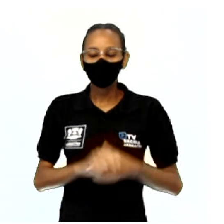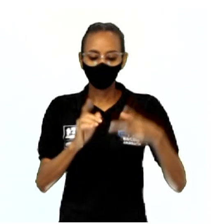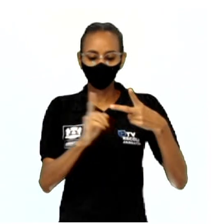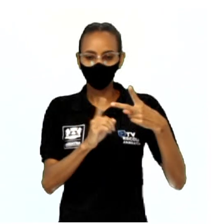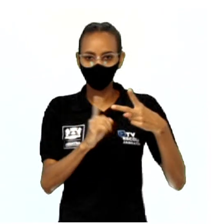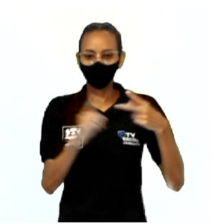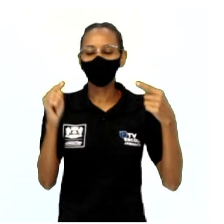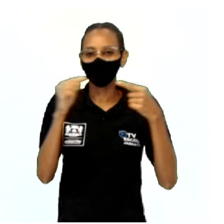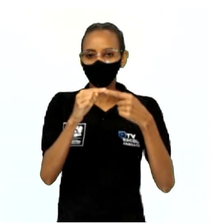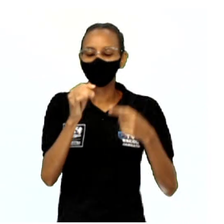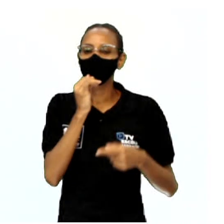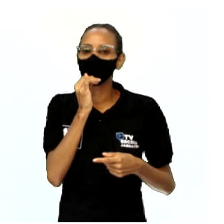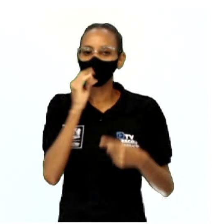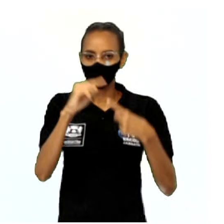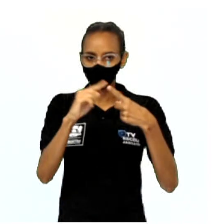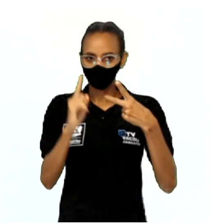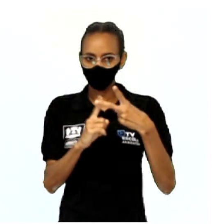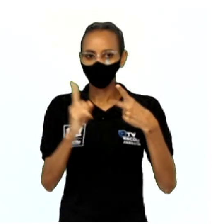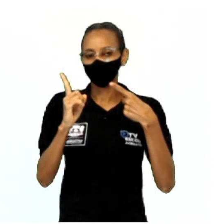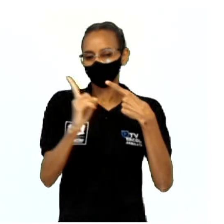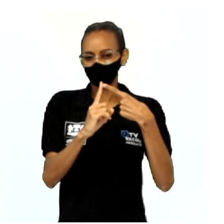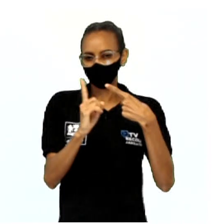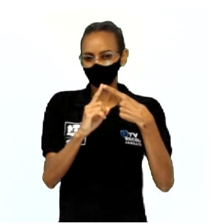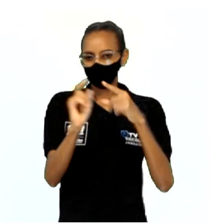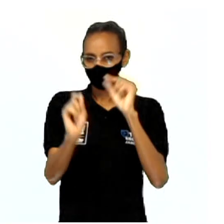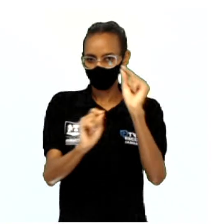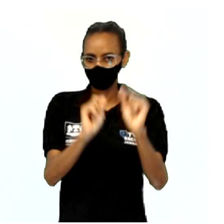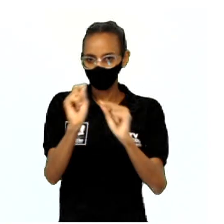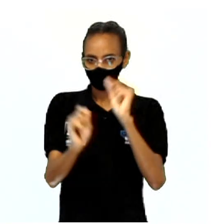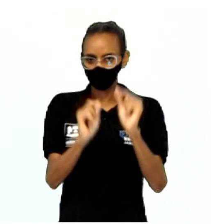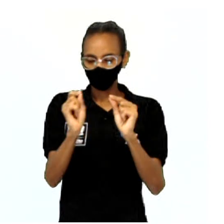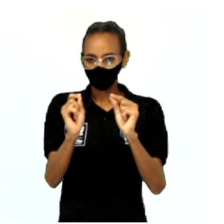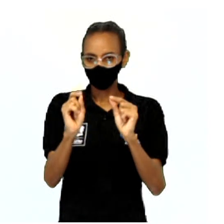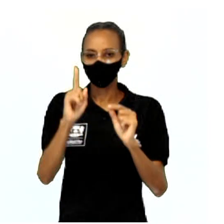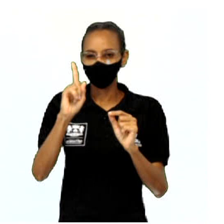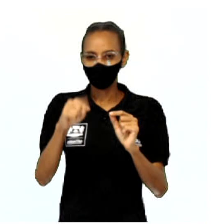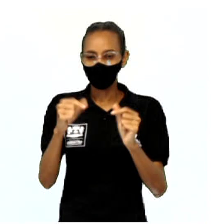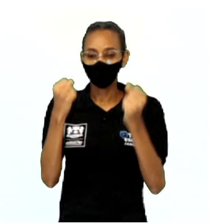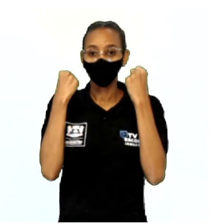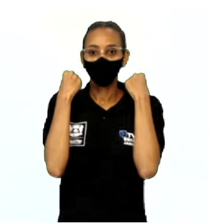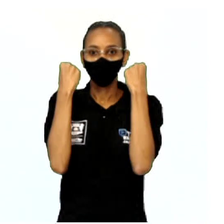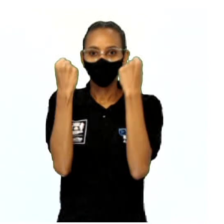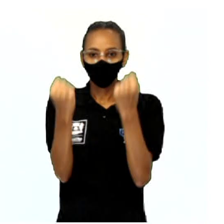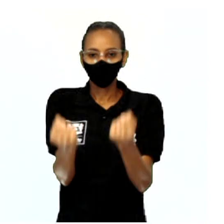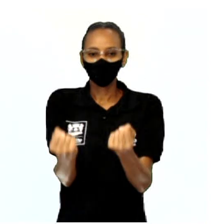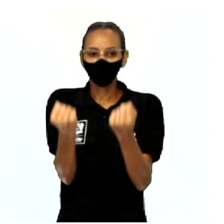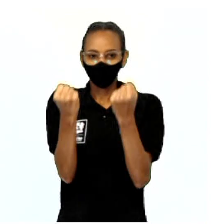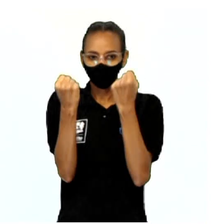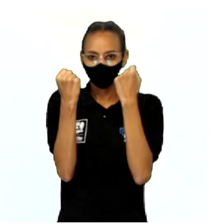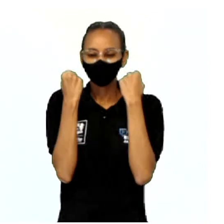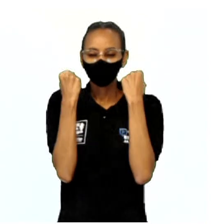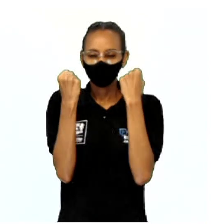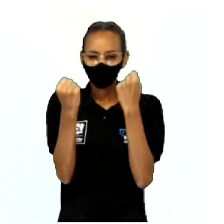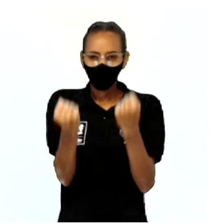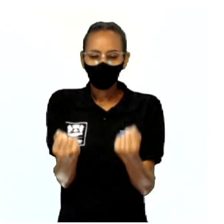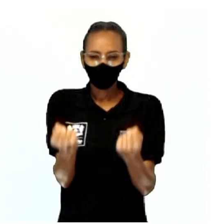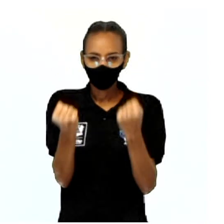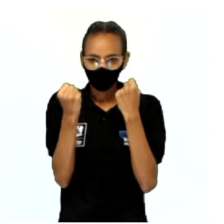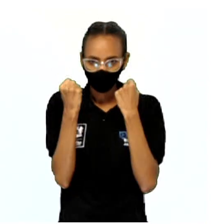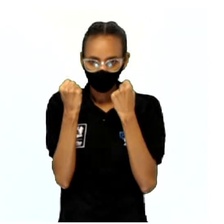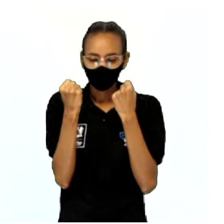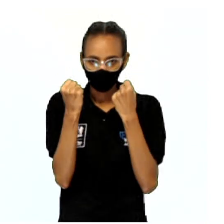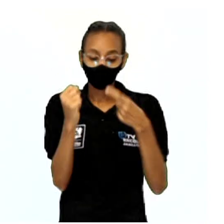exemplos. O primeiro exemplo, muito conhecido, é a musculação. A musculação, ela é um